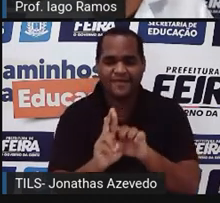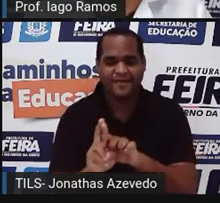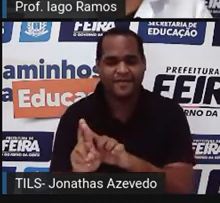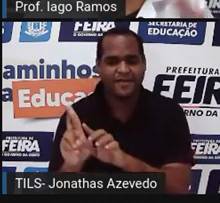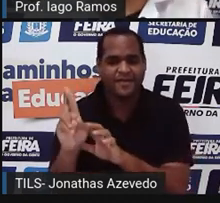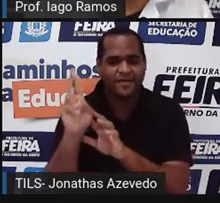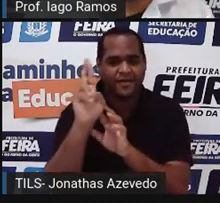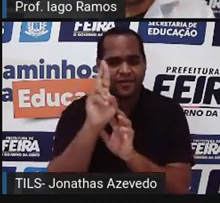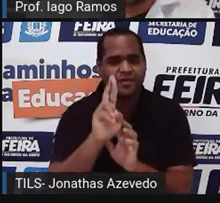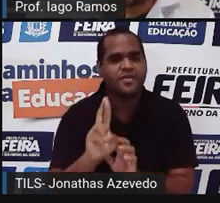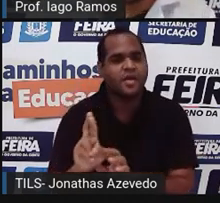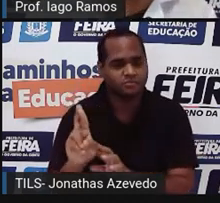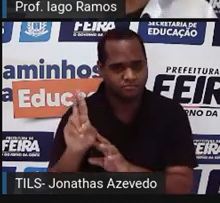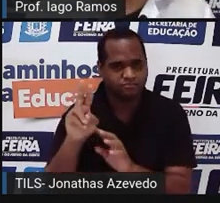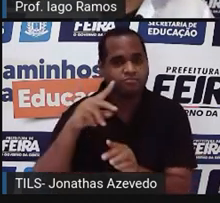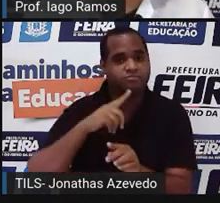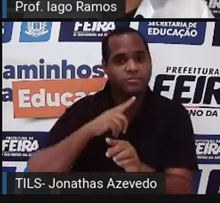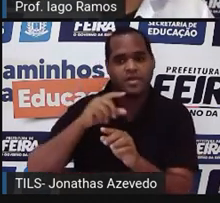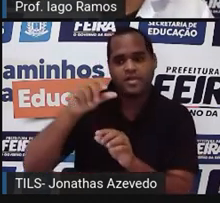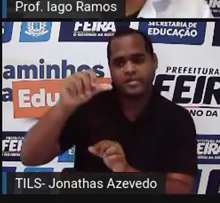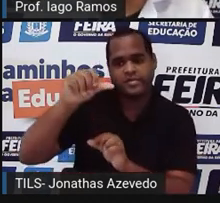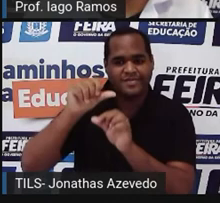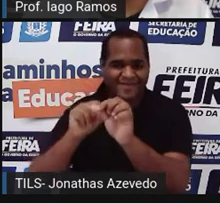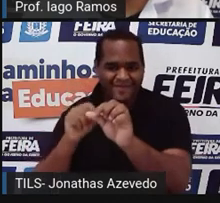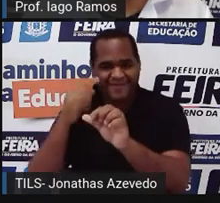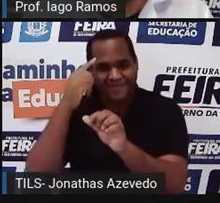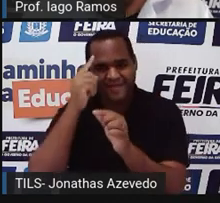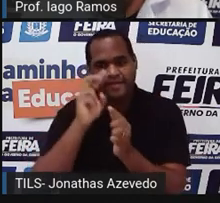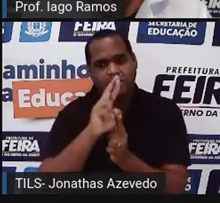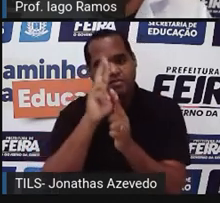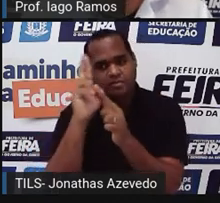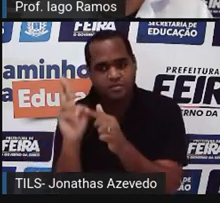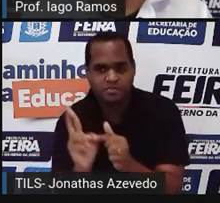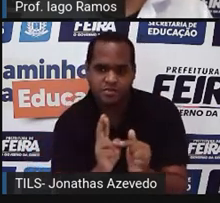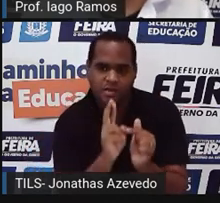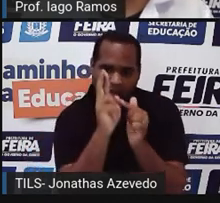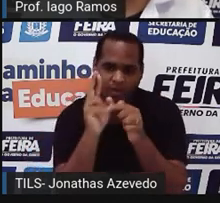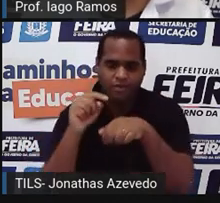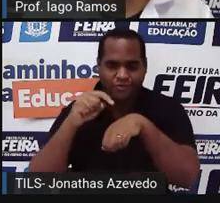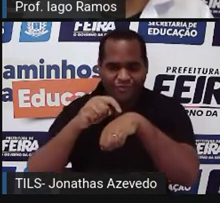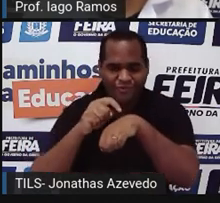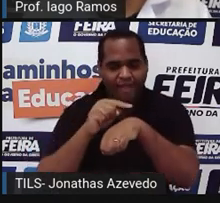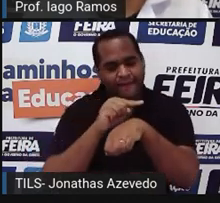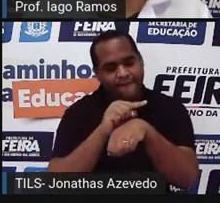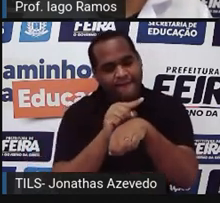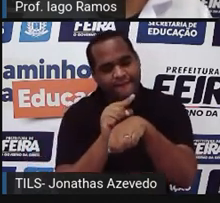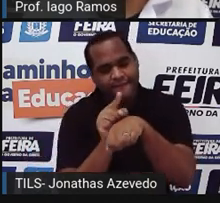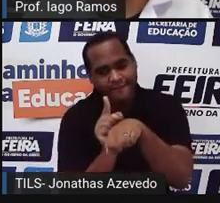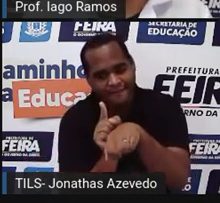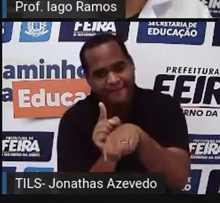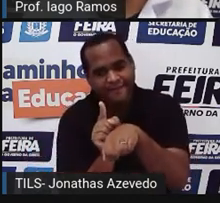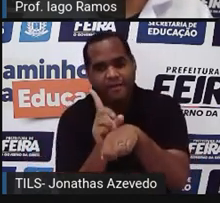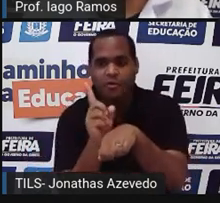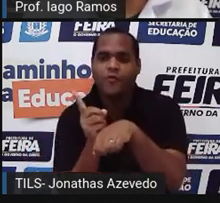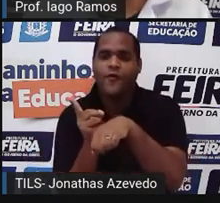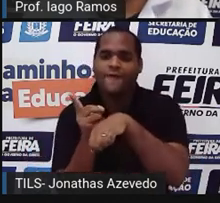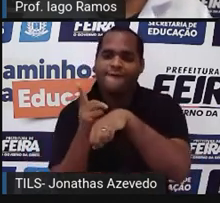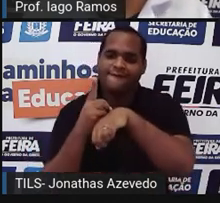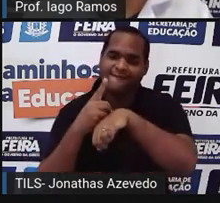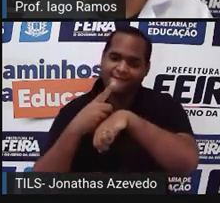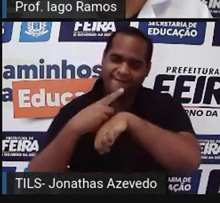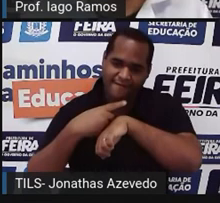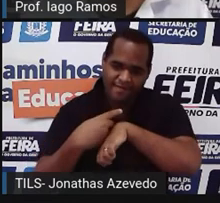é o movimento contrário aos ponteiros de um relógio, tá bom? Então a gente vai ver isso aqui, ó, com um pouco mais de